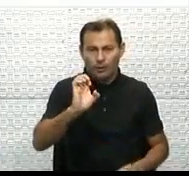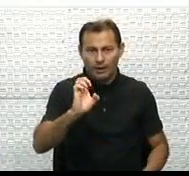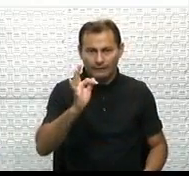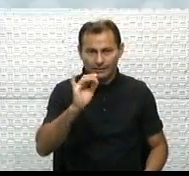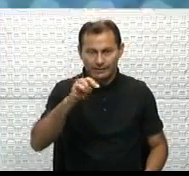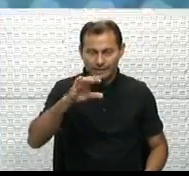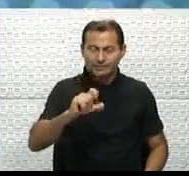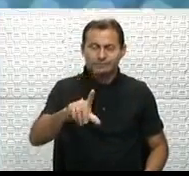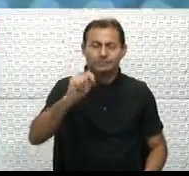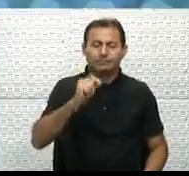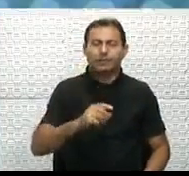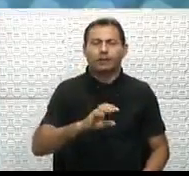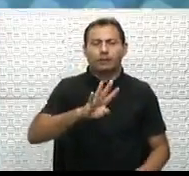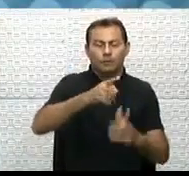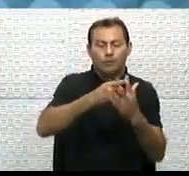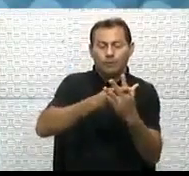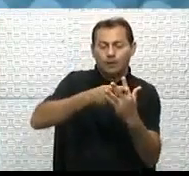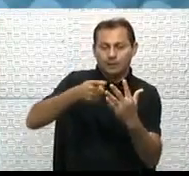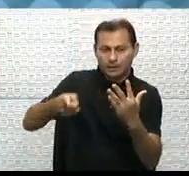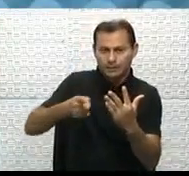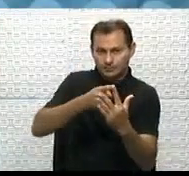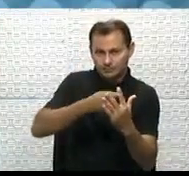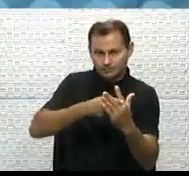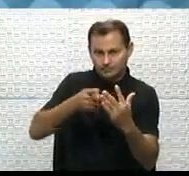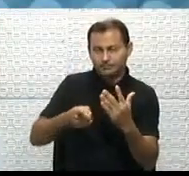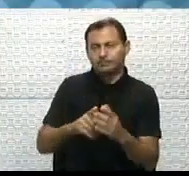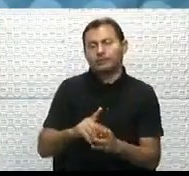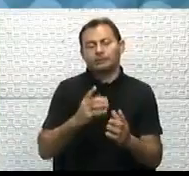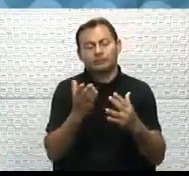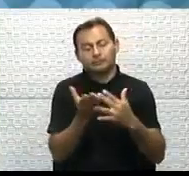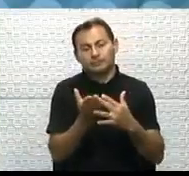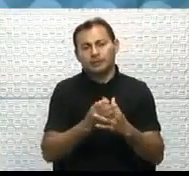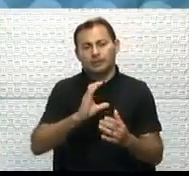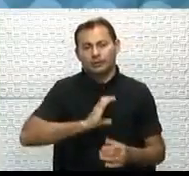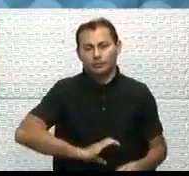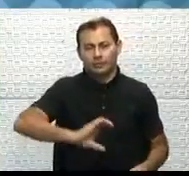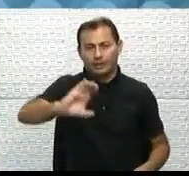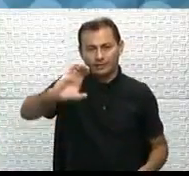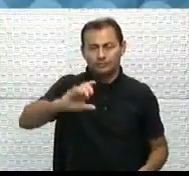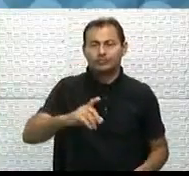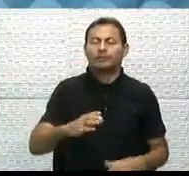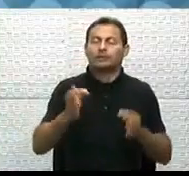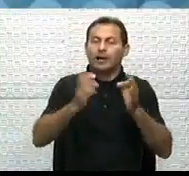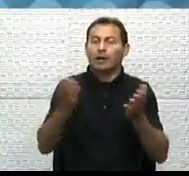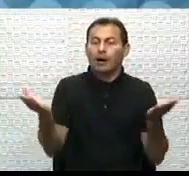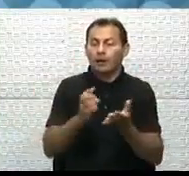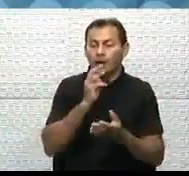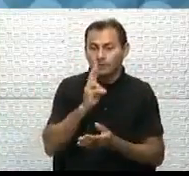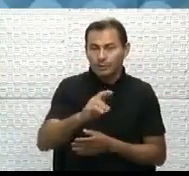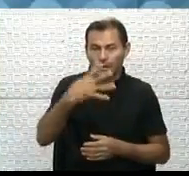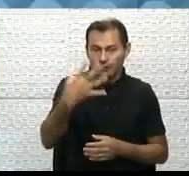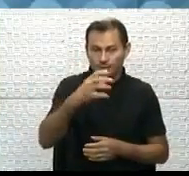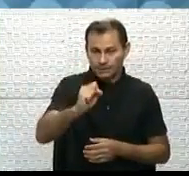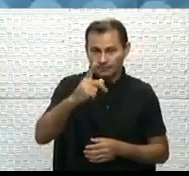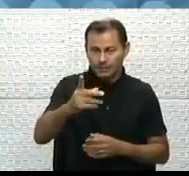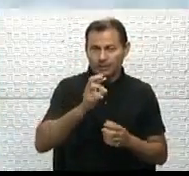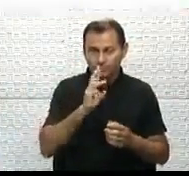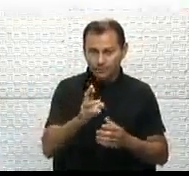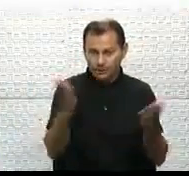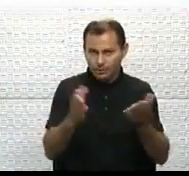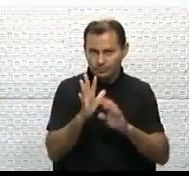de determinação, que é o quadrado do coeficiente de correlação, e no intervalo de confiança. Vamos, então, resolver a quarta situação